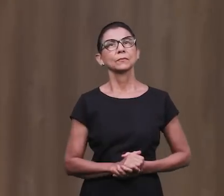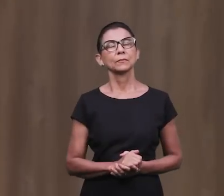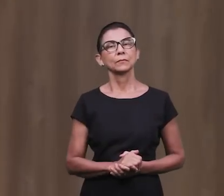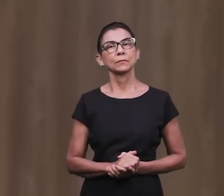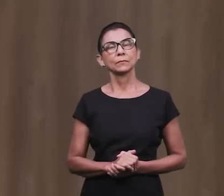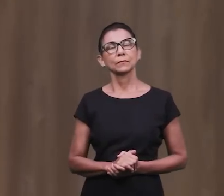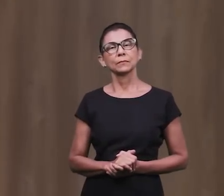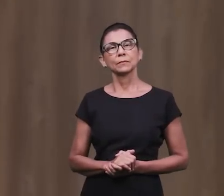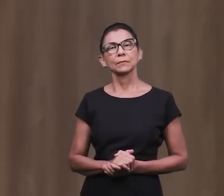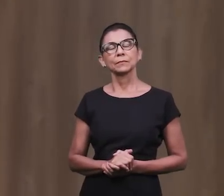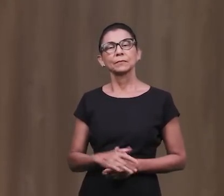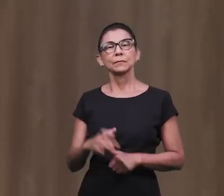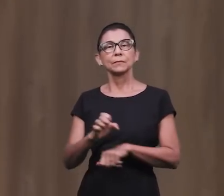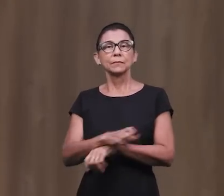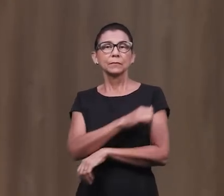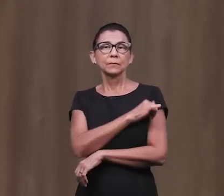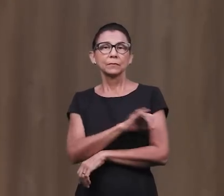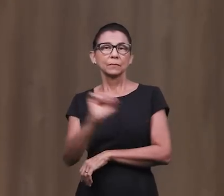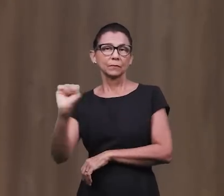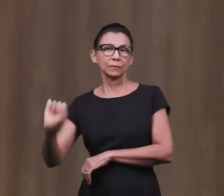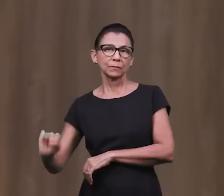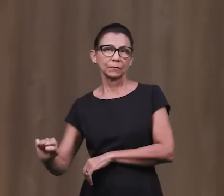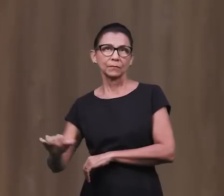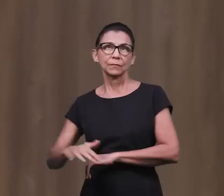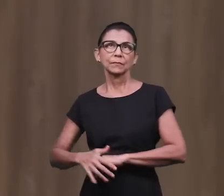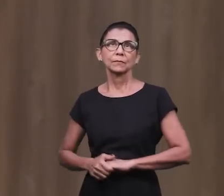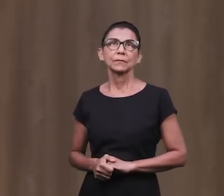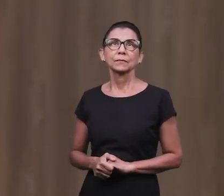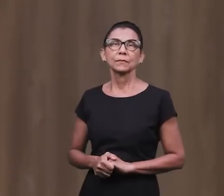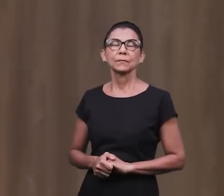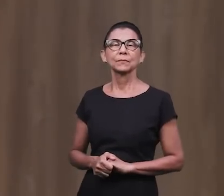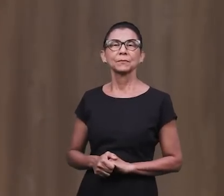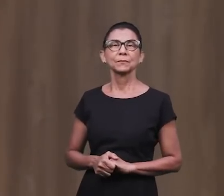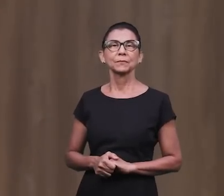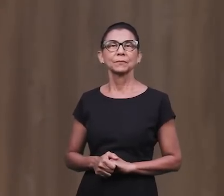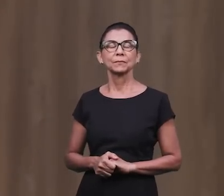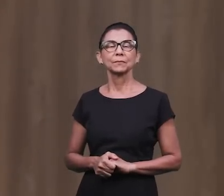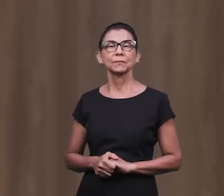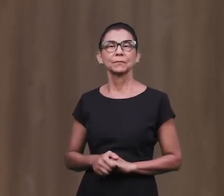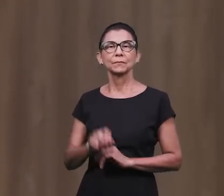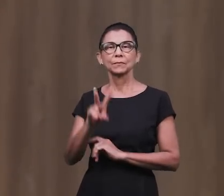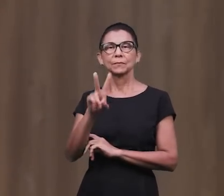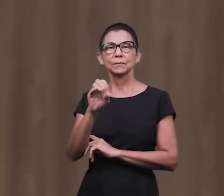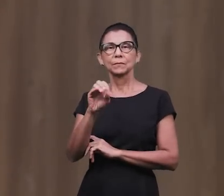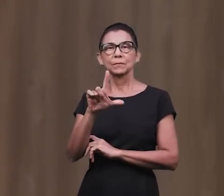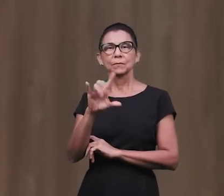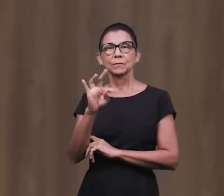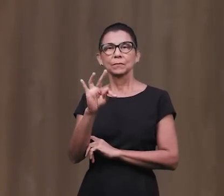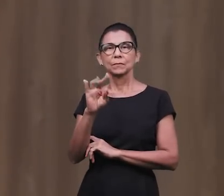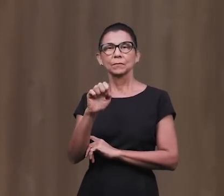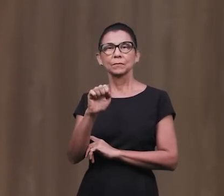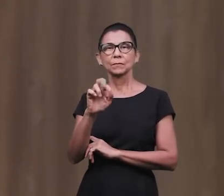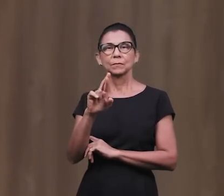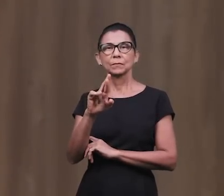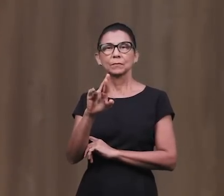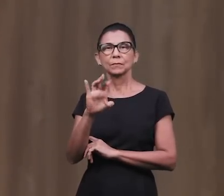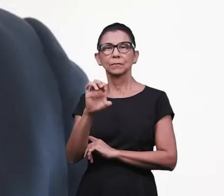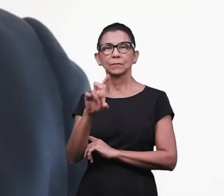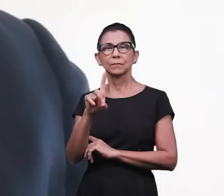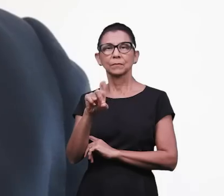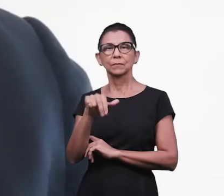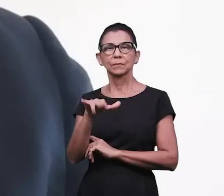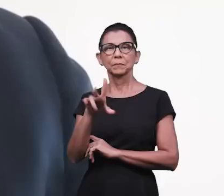sul fluminense, mas agora com as notícias das áreas ligadas à Volta Redonda com o nosso correspondente Rudney Freitas. Pai do Senhor